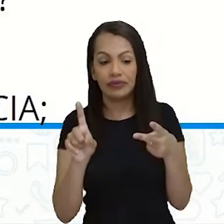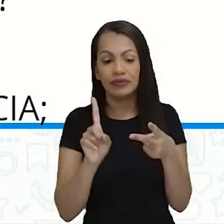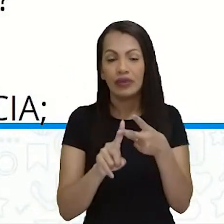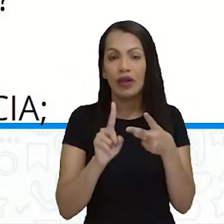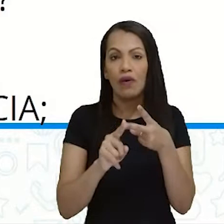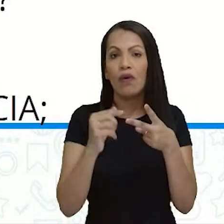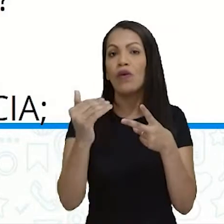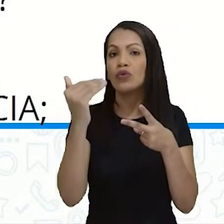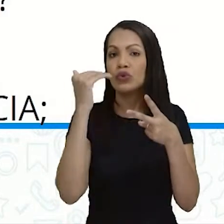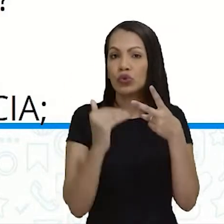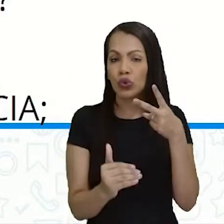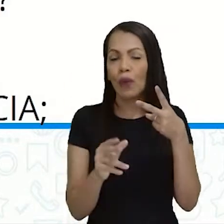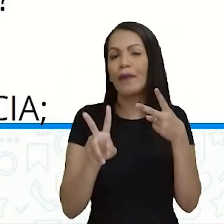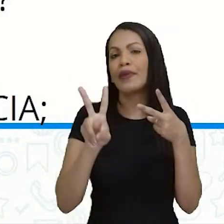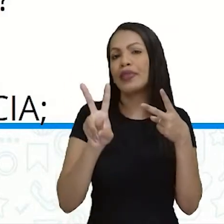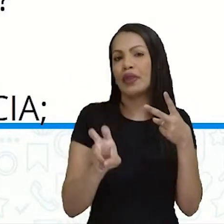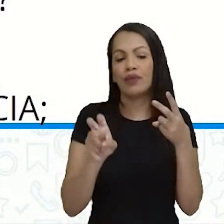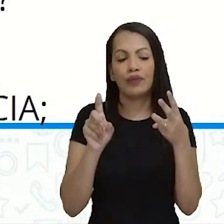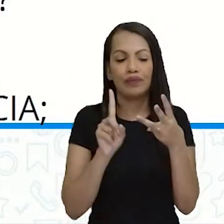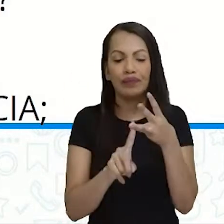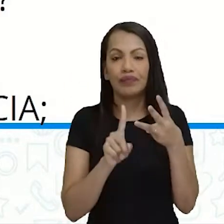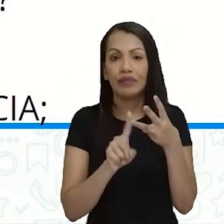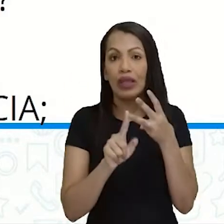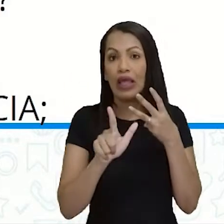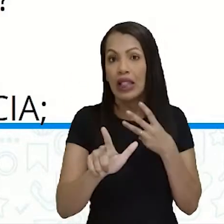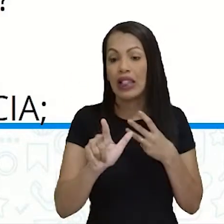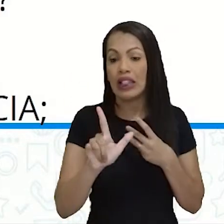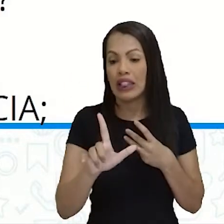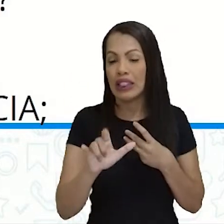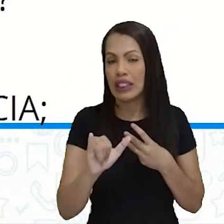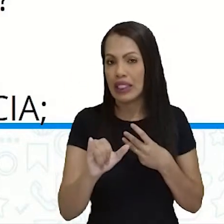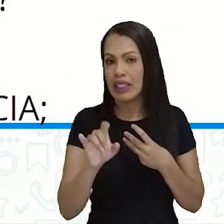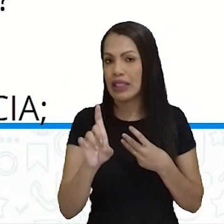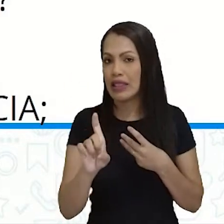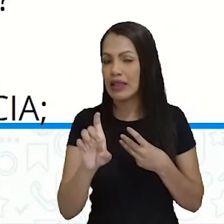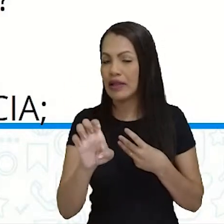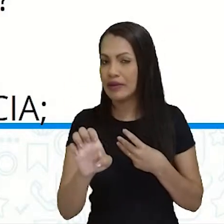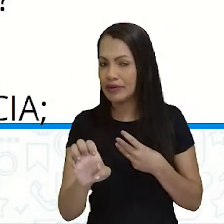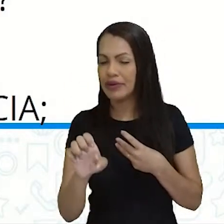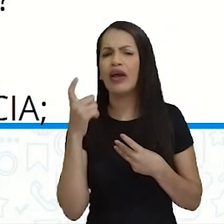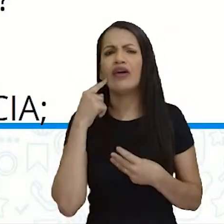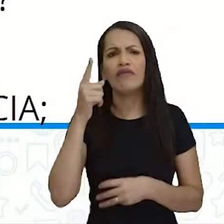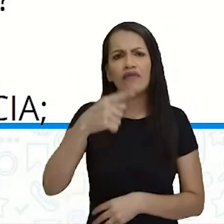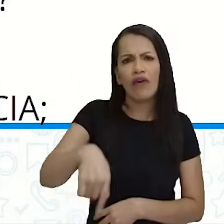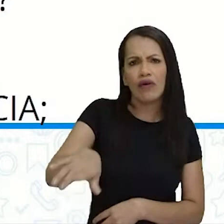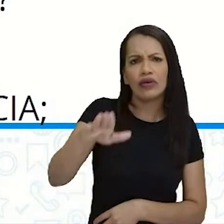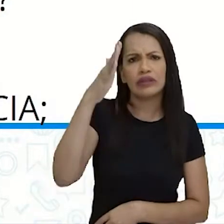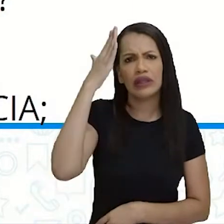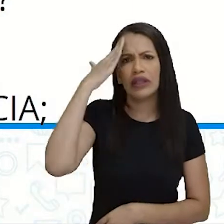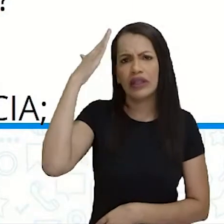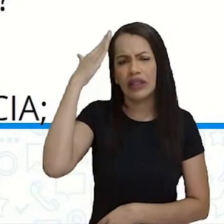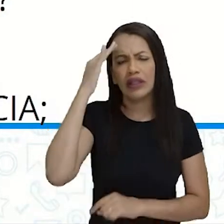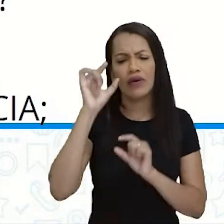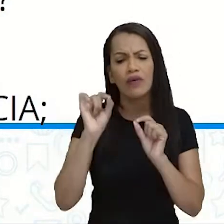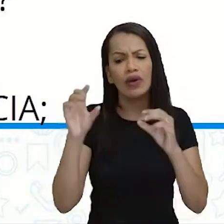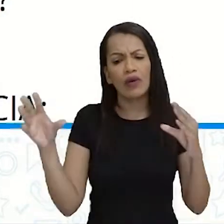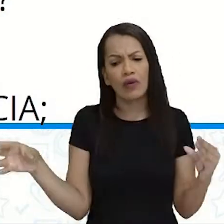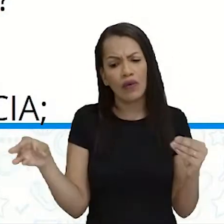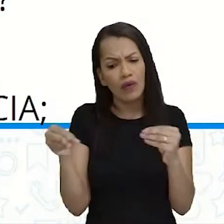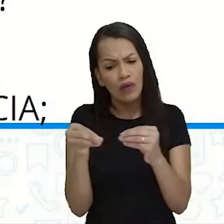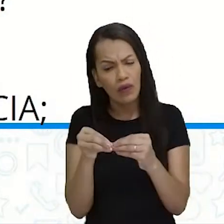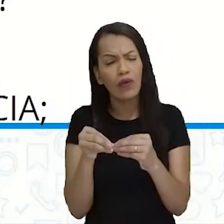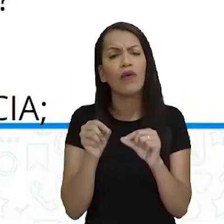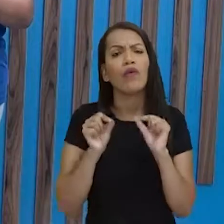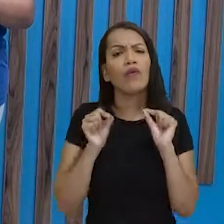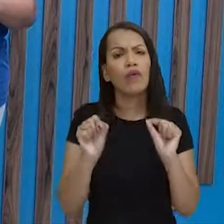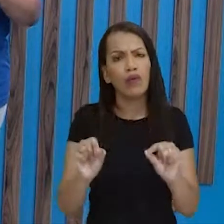subtítulo e tem um lead. Nesse lead, você vai entender, é justamente o resumo, você vai entender